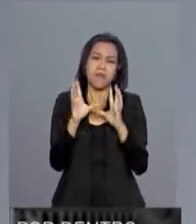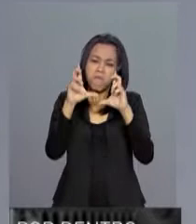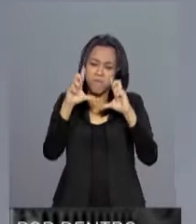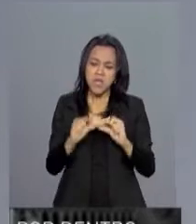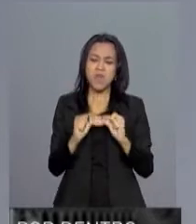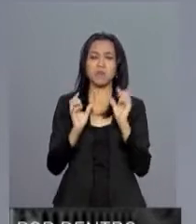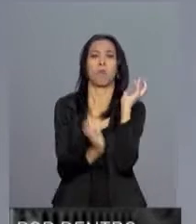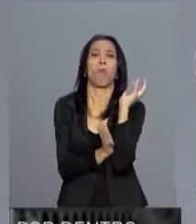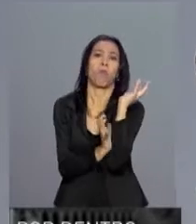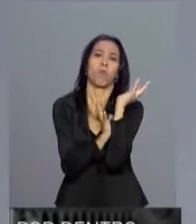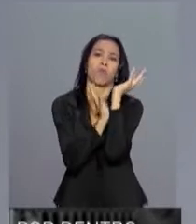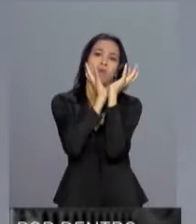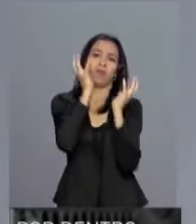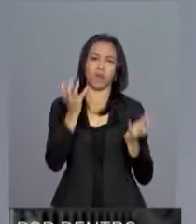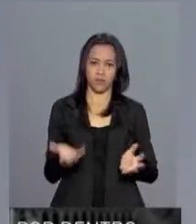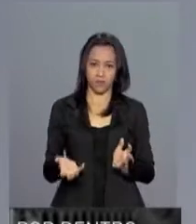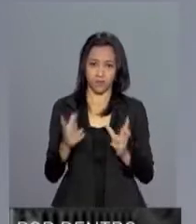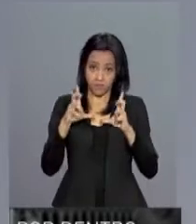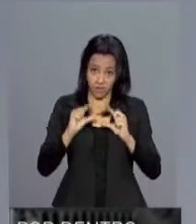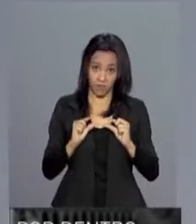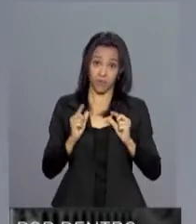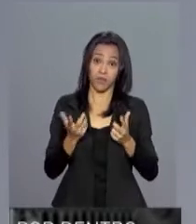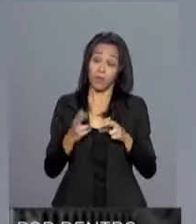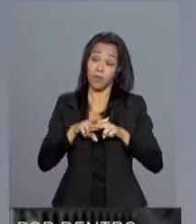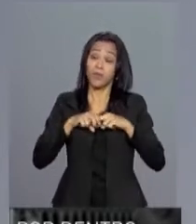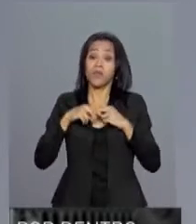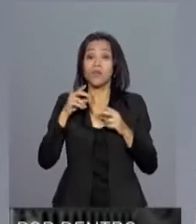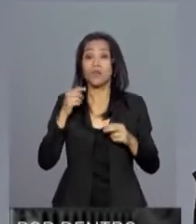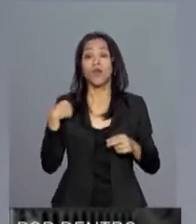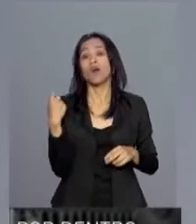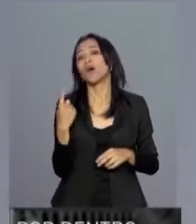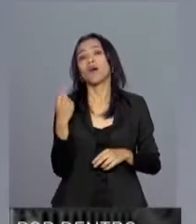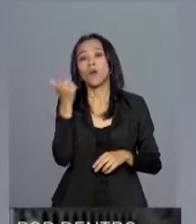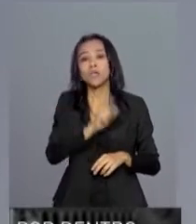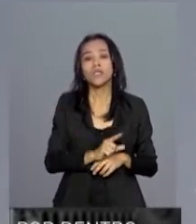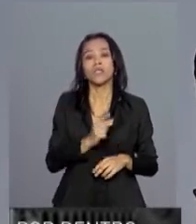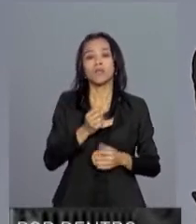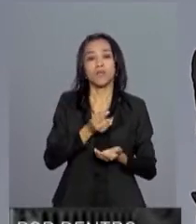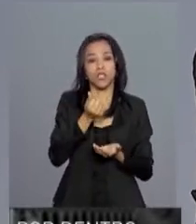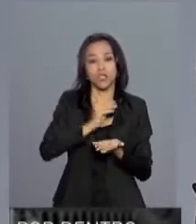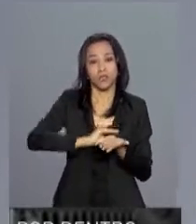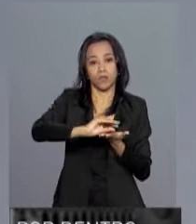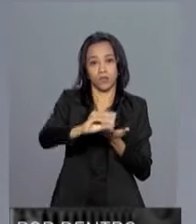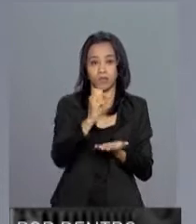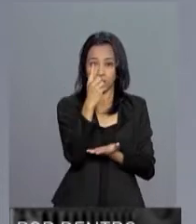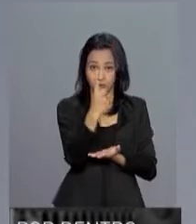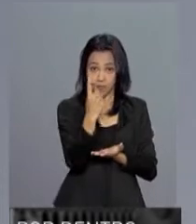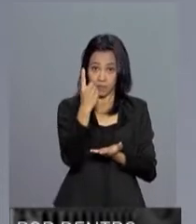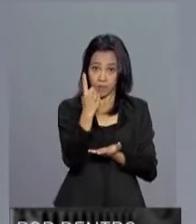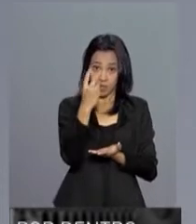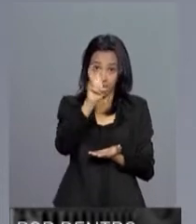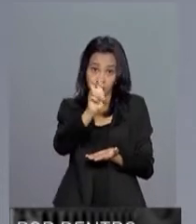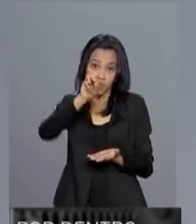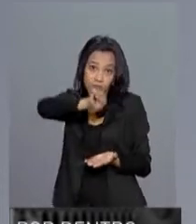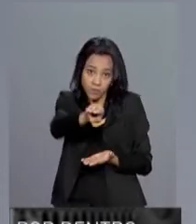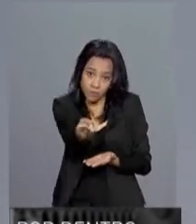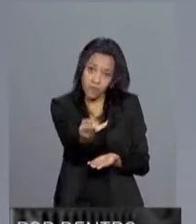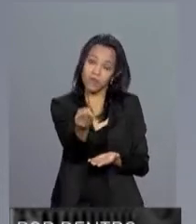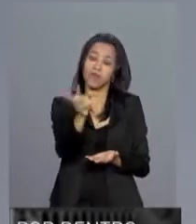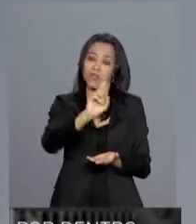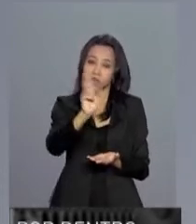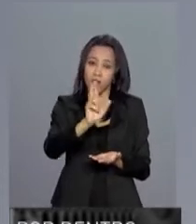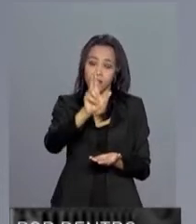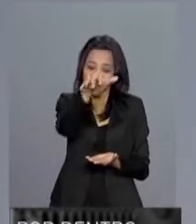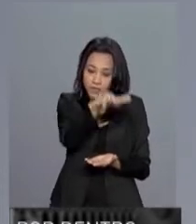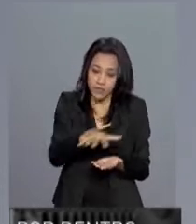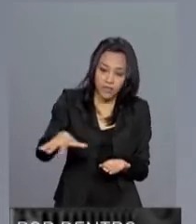este programa com isso já foi possível por exemplo liberar 15 milhões de reais para o investimento em